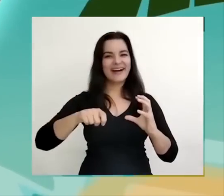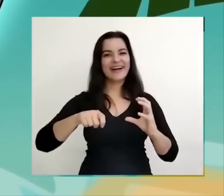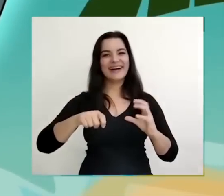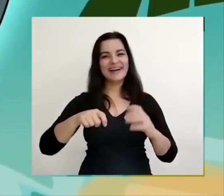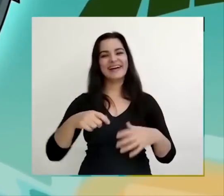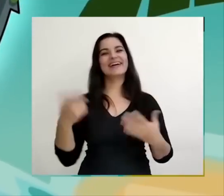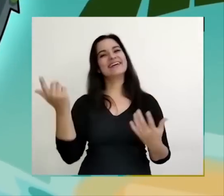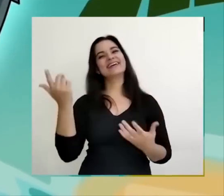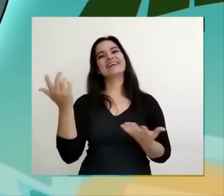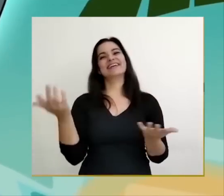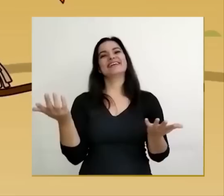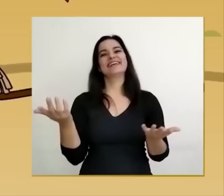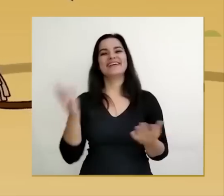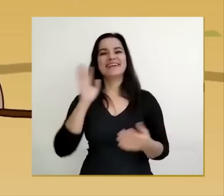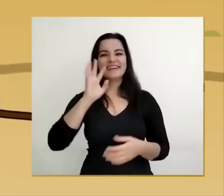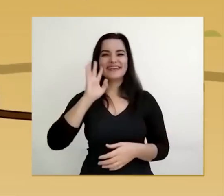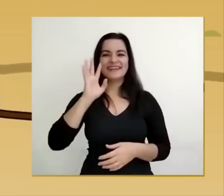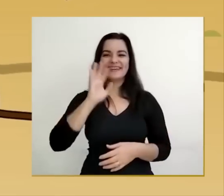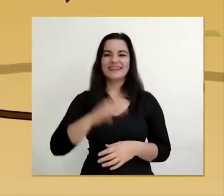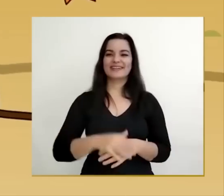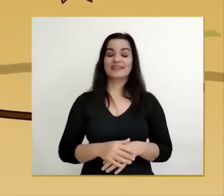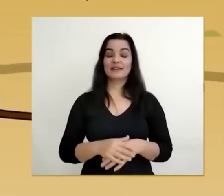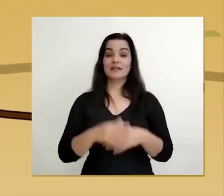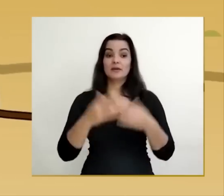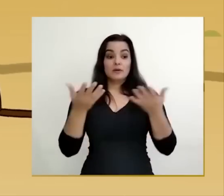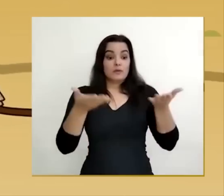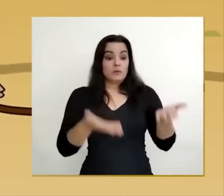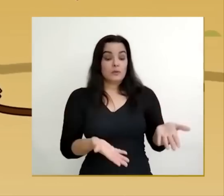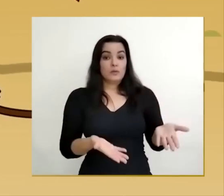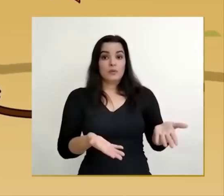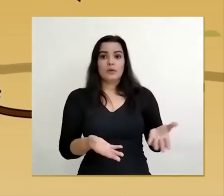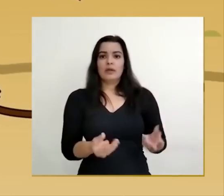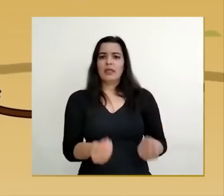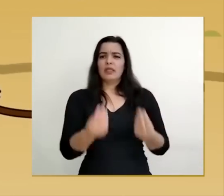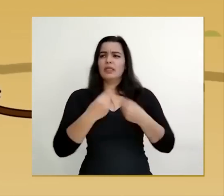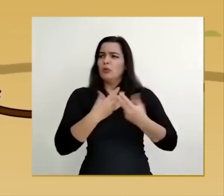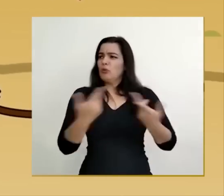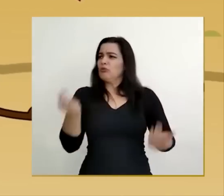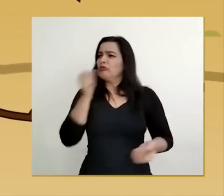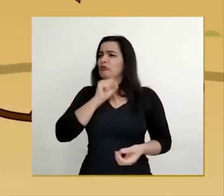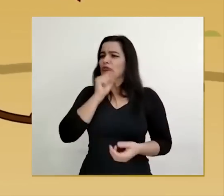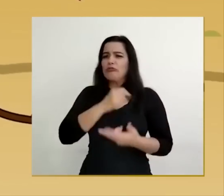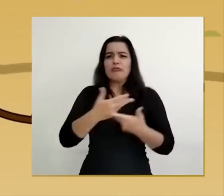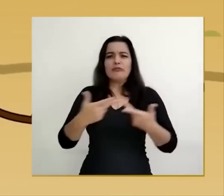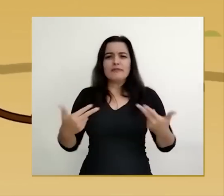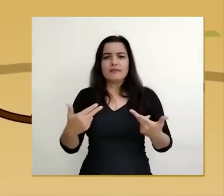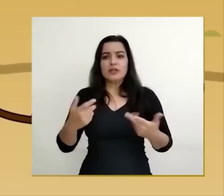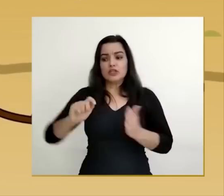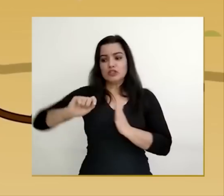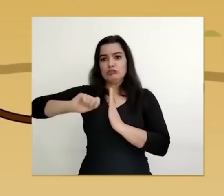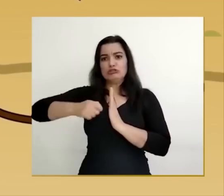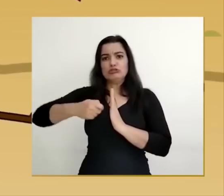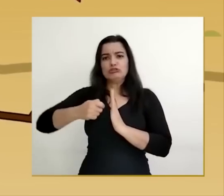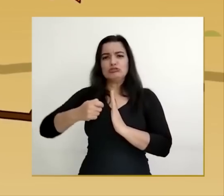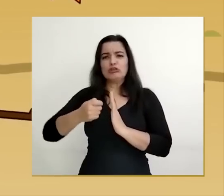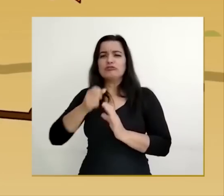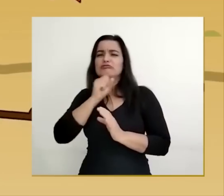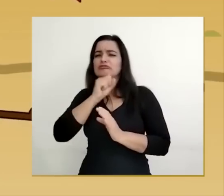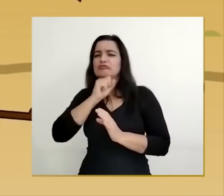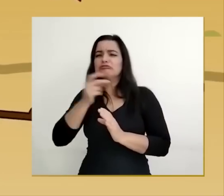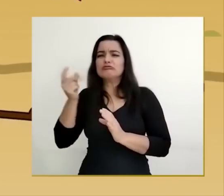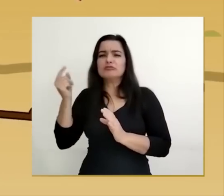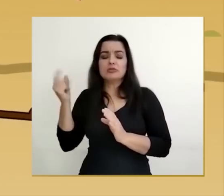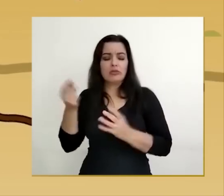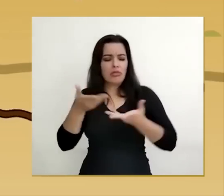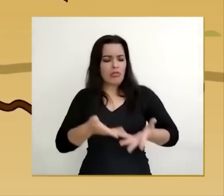Legal! Conseguimos! Ei! A Pop dessa vez trouxe um monte de velharia pra gente, uma chave enferrujada e essa coisa